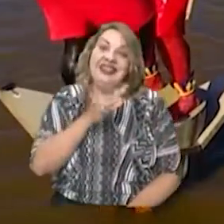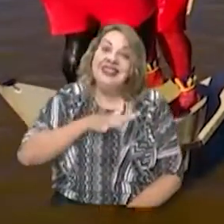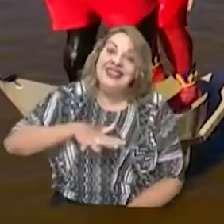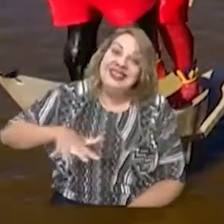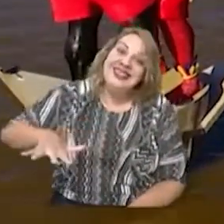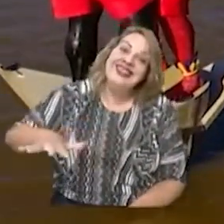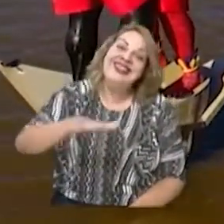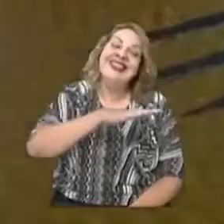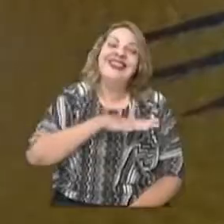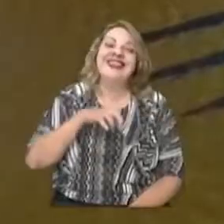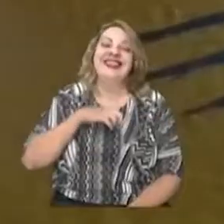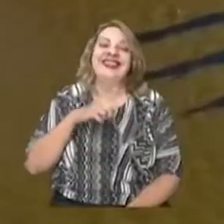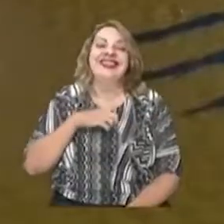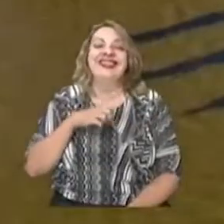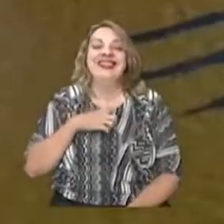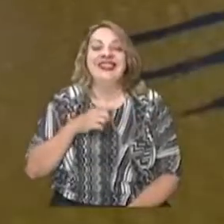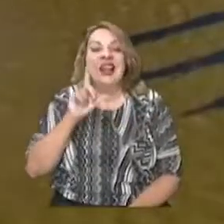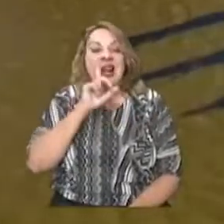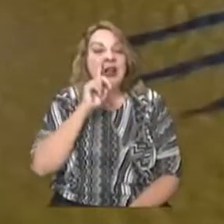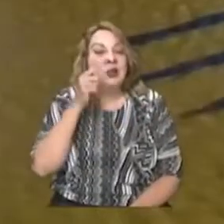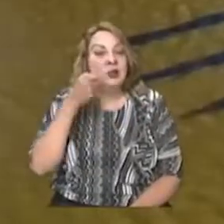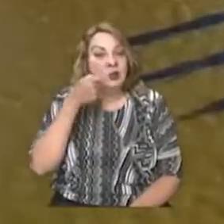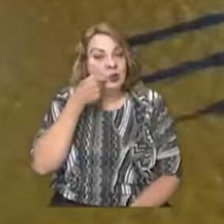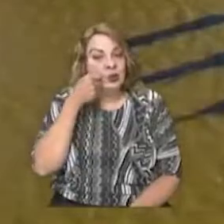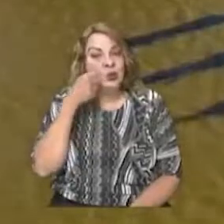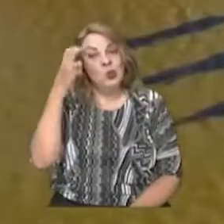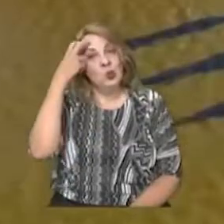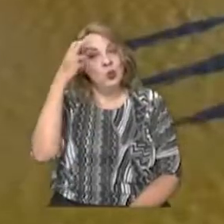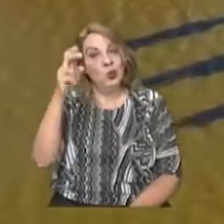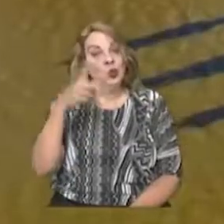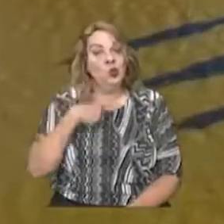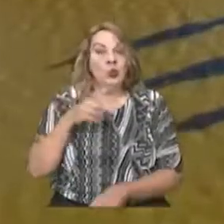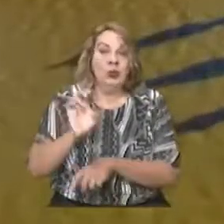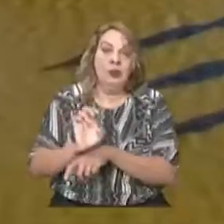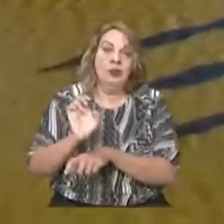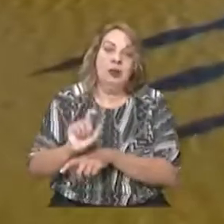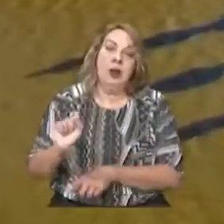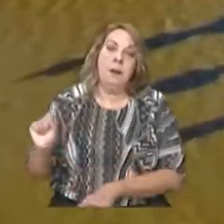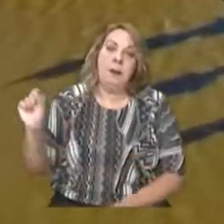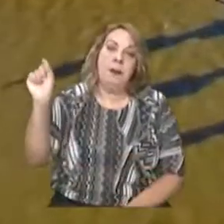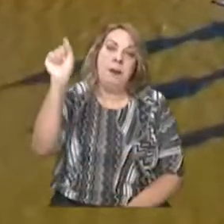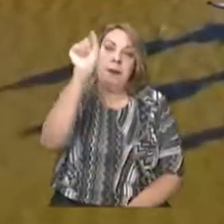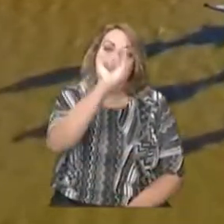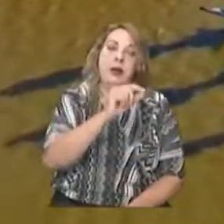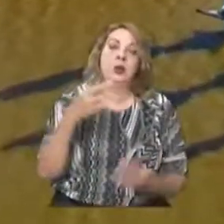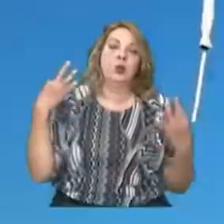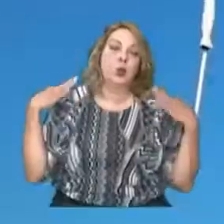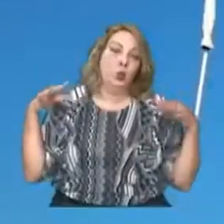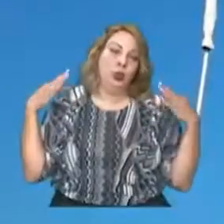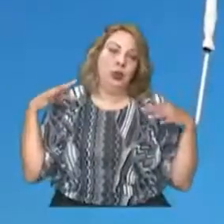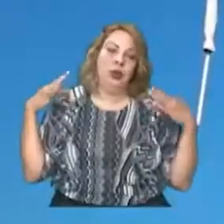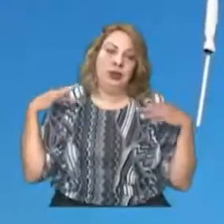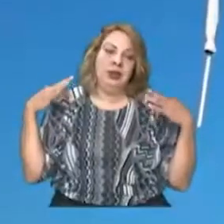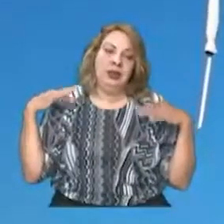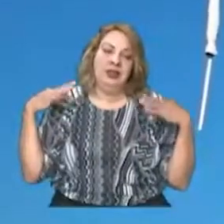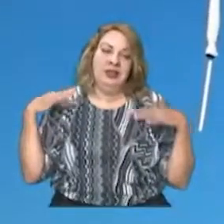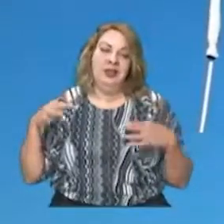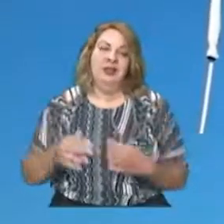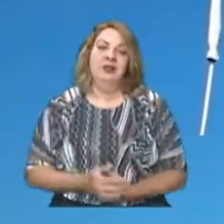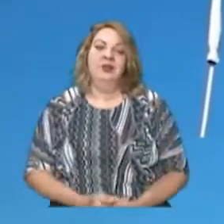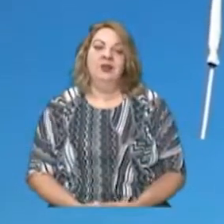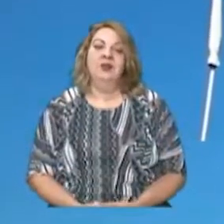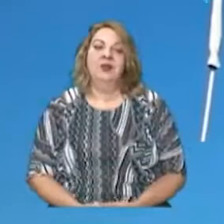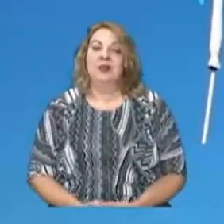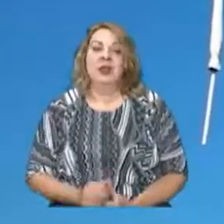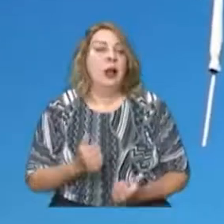Gente Sergipana. Aracaju reverbera a cultura do estado para os locais e turistas. E o Caju Cap